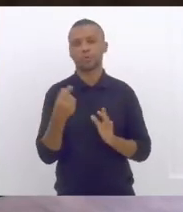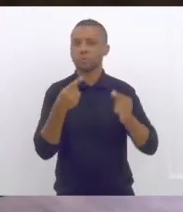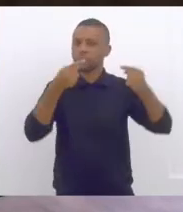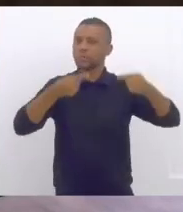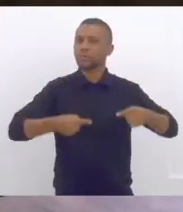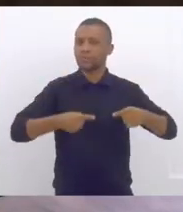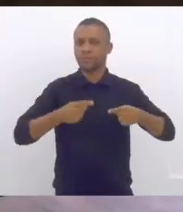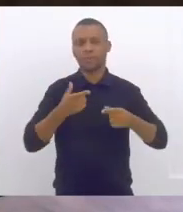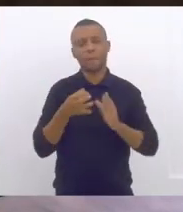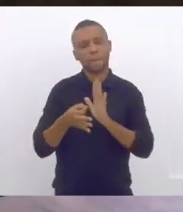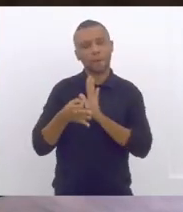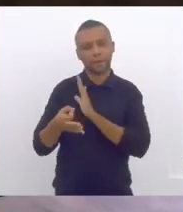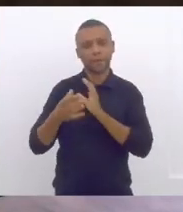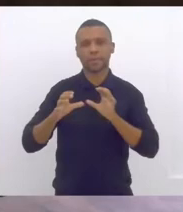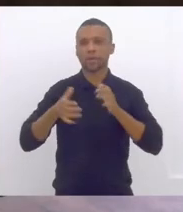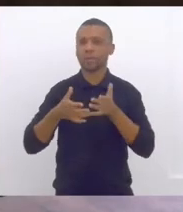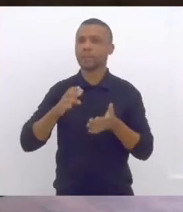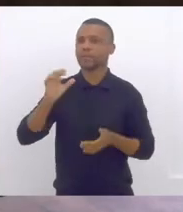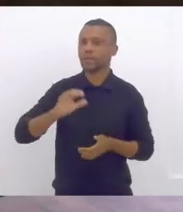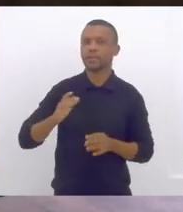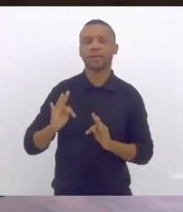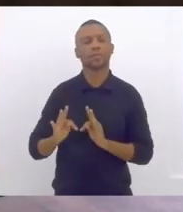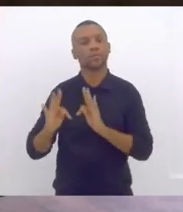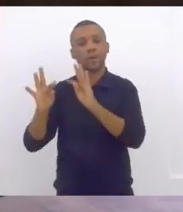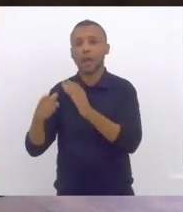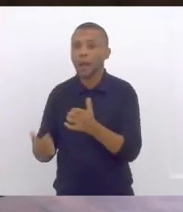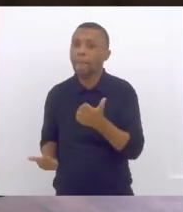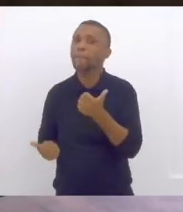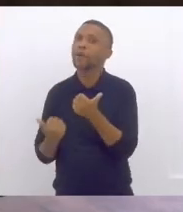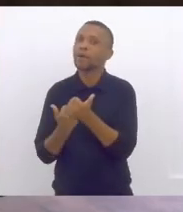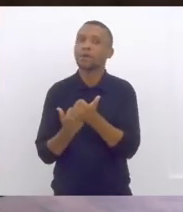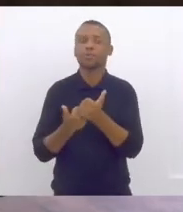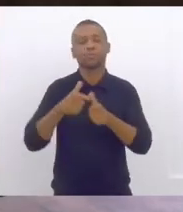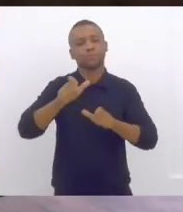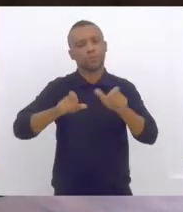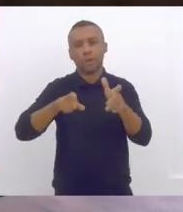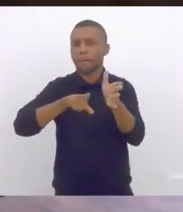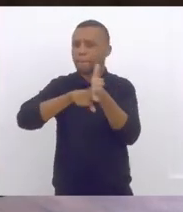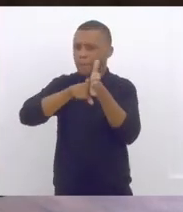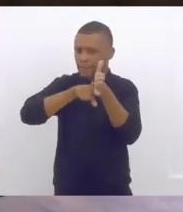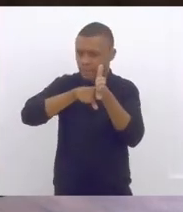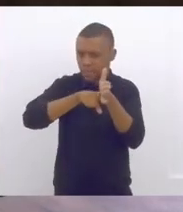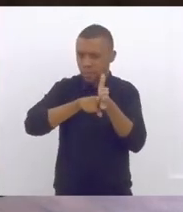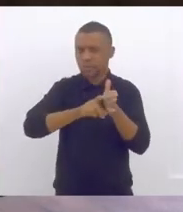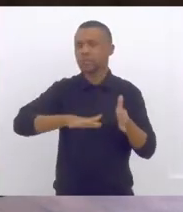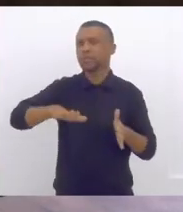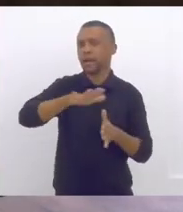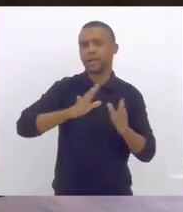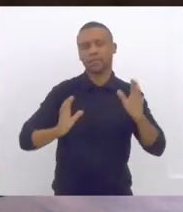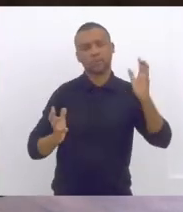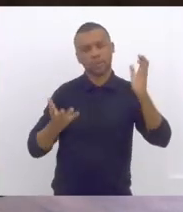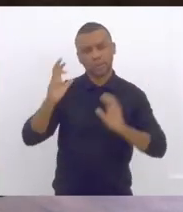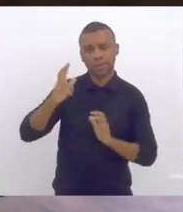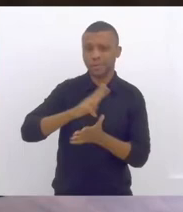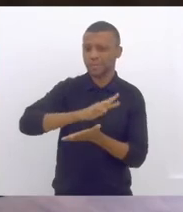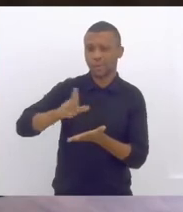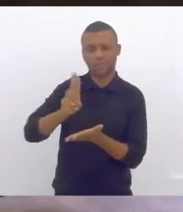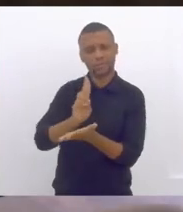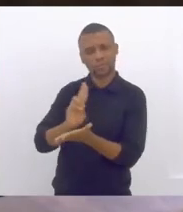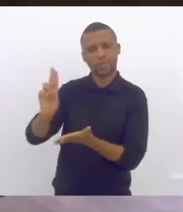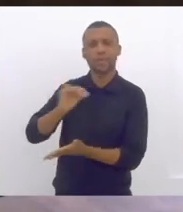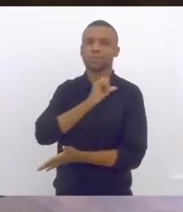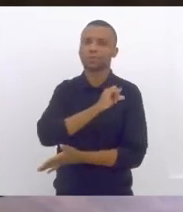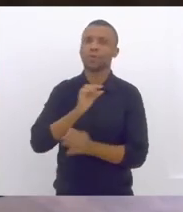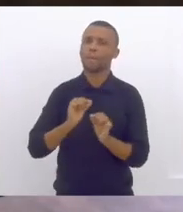aqui da Comissão de Ciência e Tecnologia, inclusive apoiando homens e mulheres pesquisadores e pesquisadoras da área do clima em várias universidades do Rio de Janeiro.